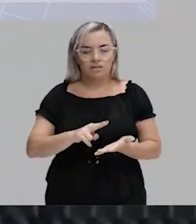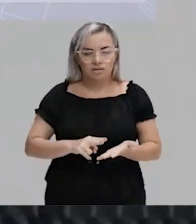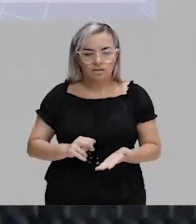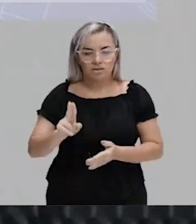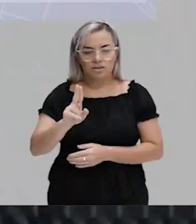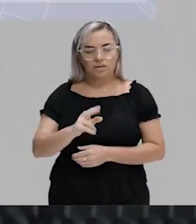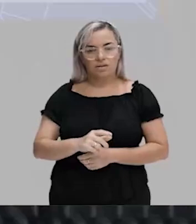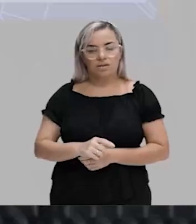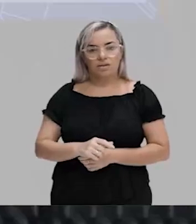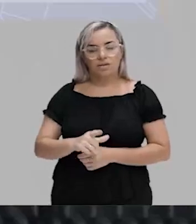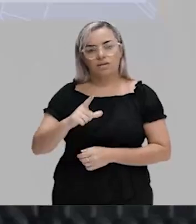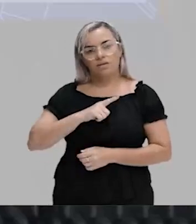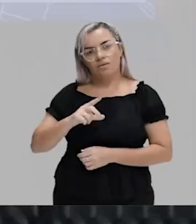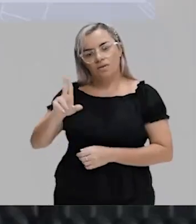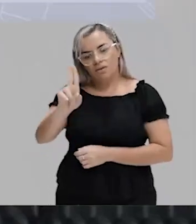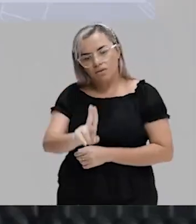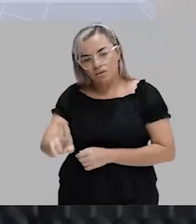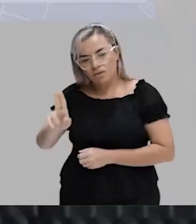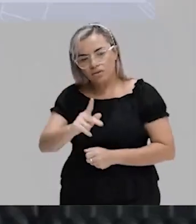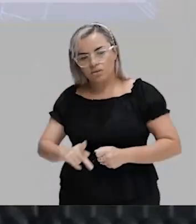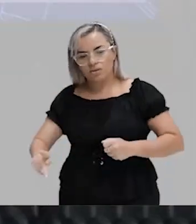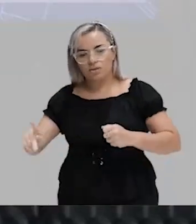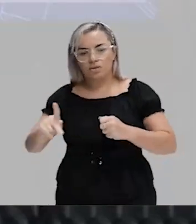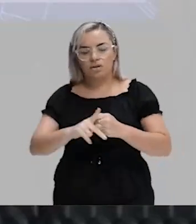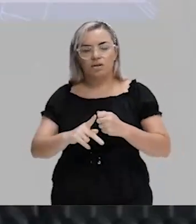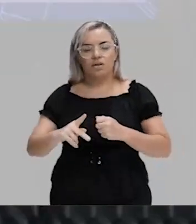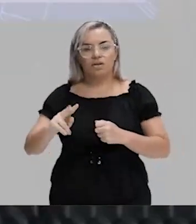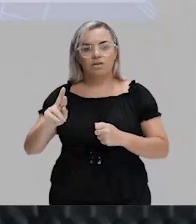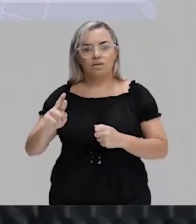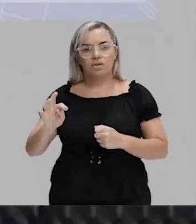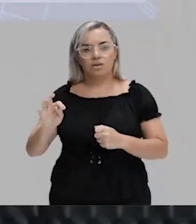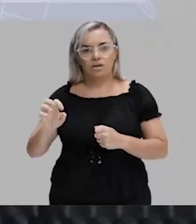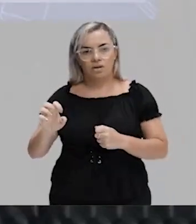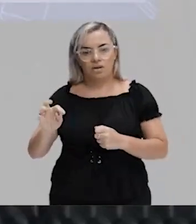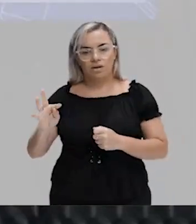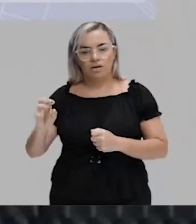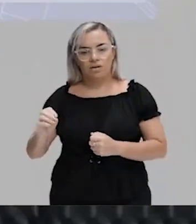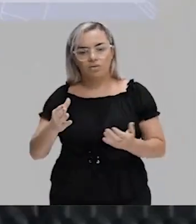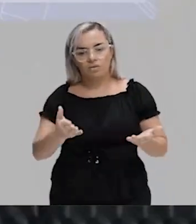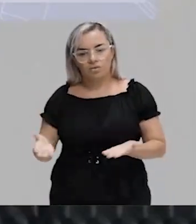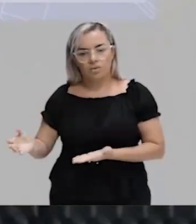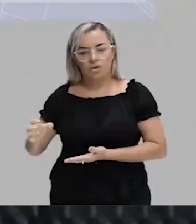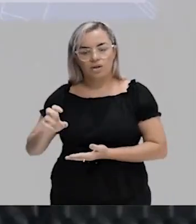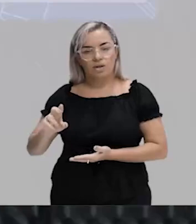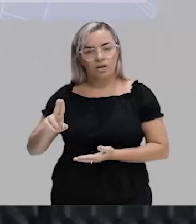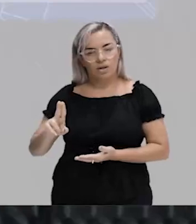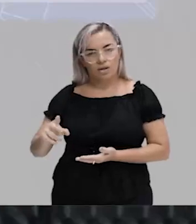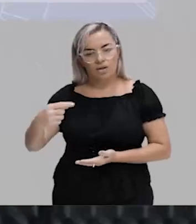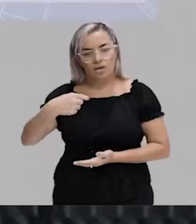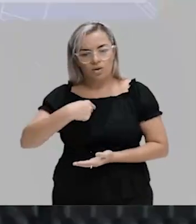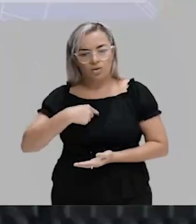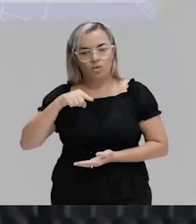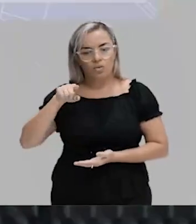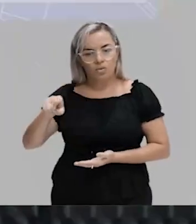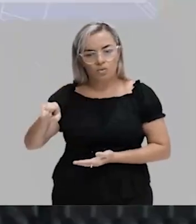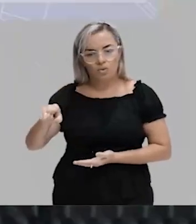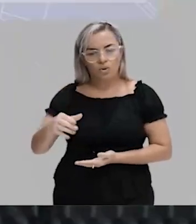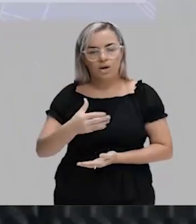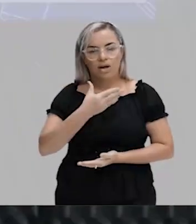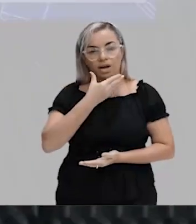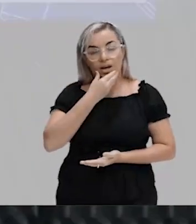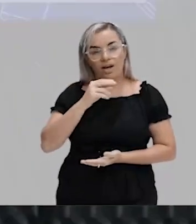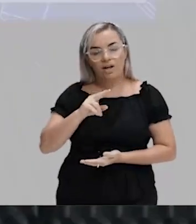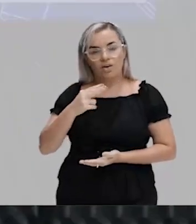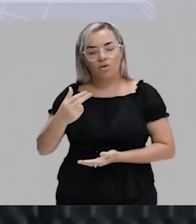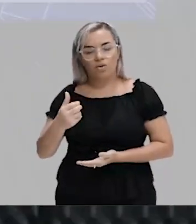Eu, tu, ele ou ela, nós, vós, eles ou elas. Pois